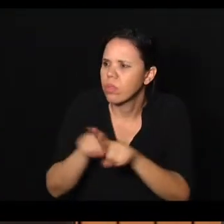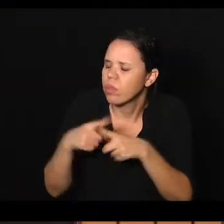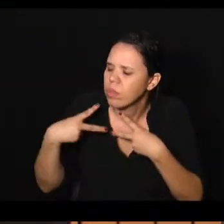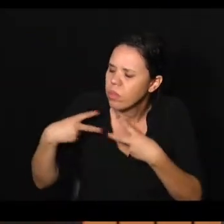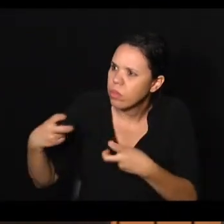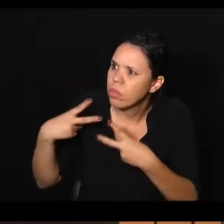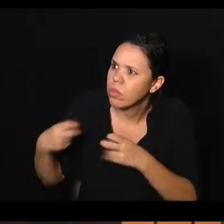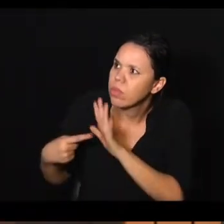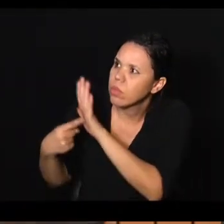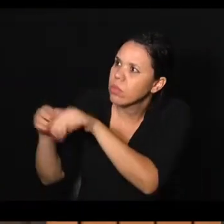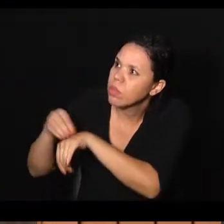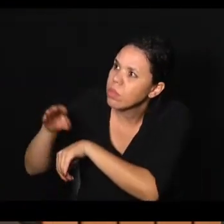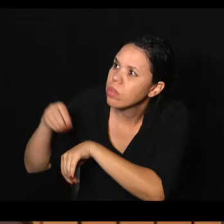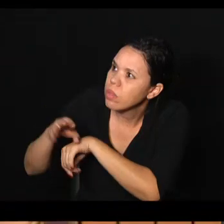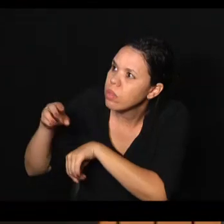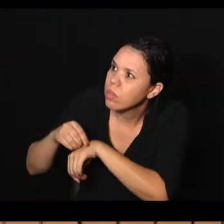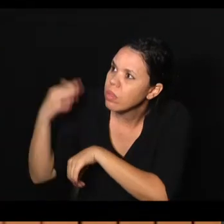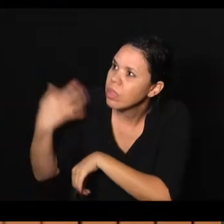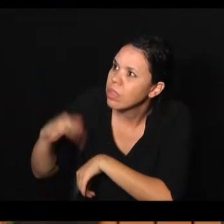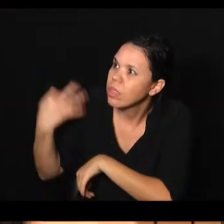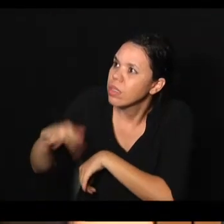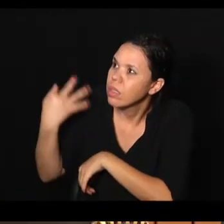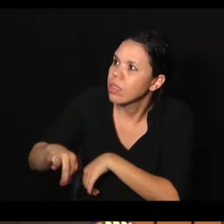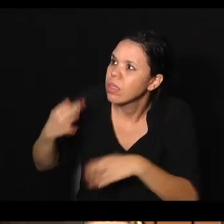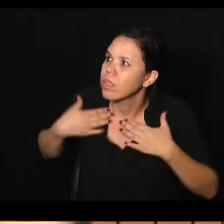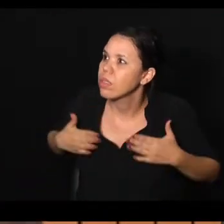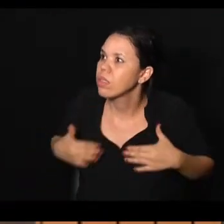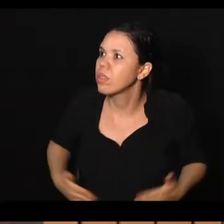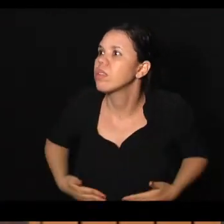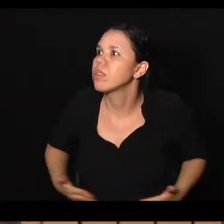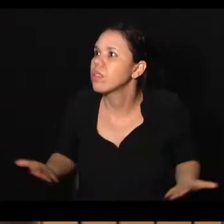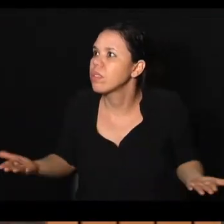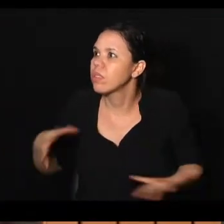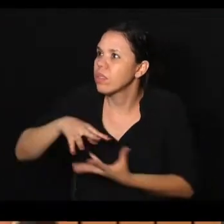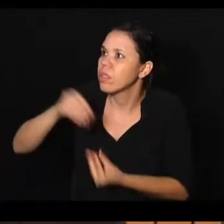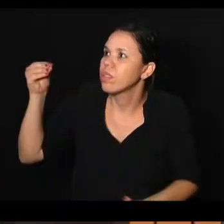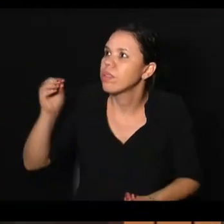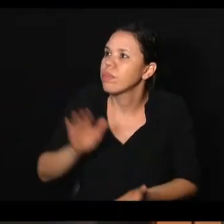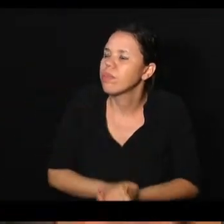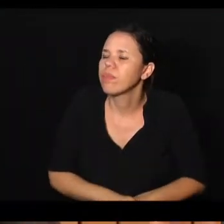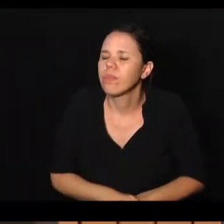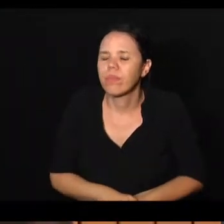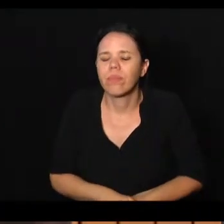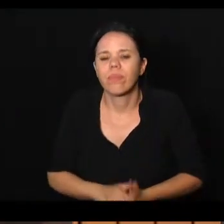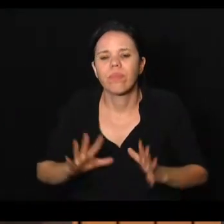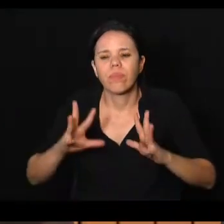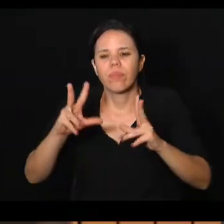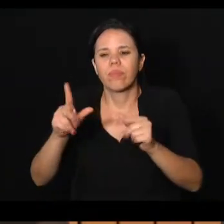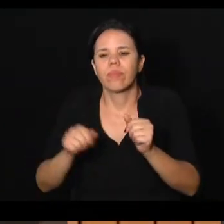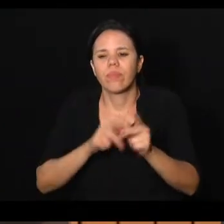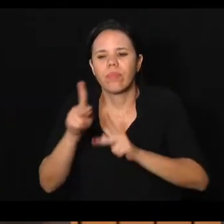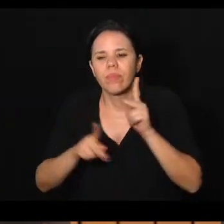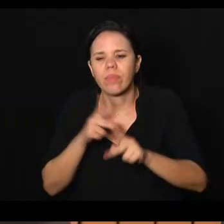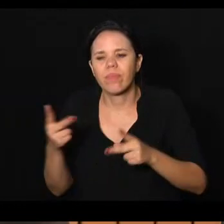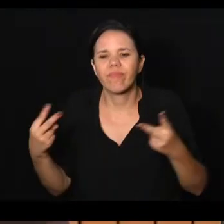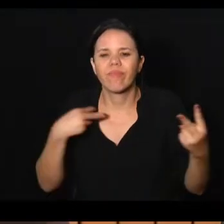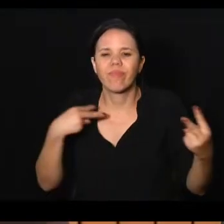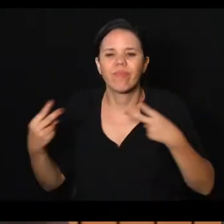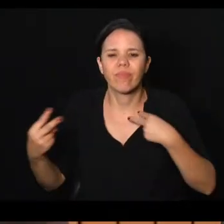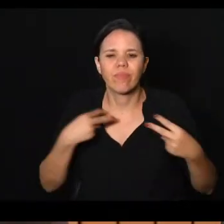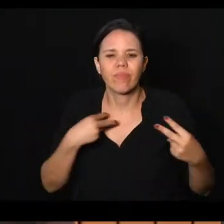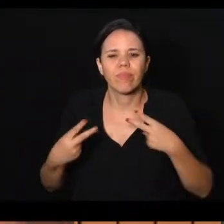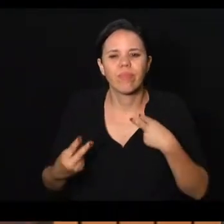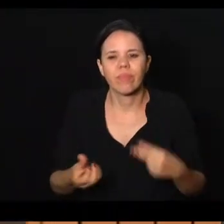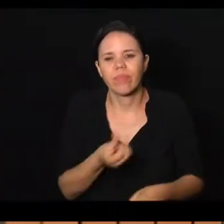estava mandando, que havia dor no meu corpo, havia dor na minha alma, porque estava todo mundo muito ocupado quando eu tinha 6